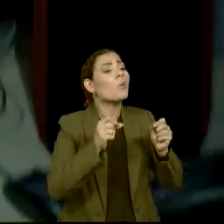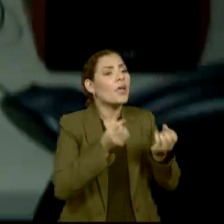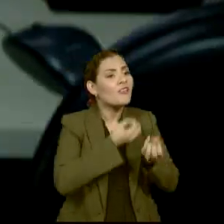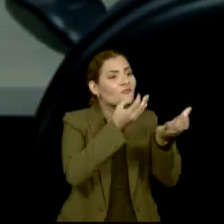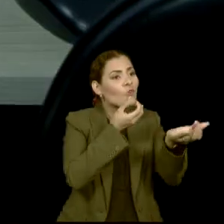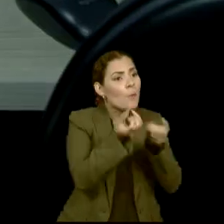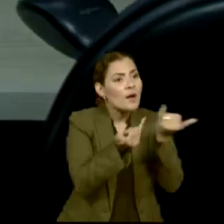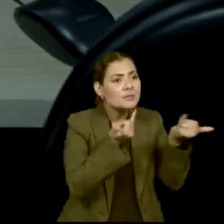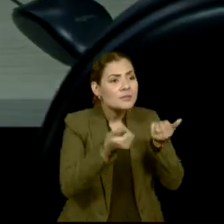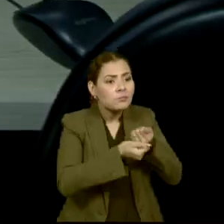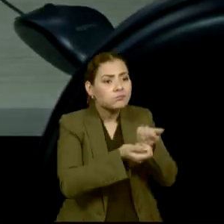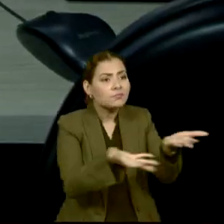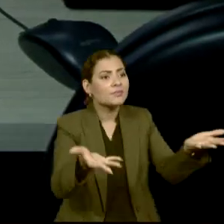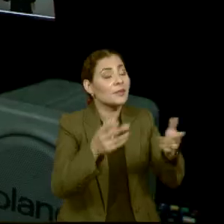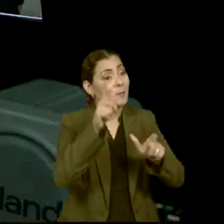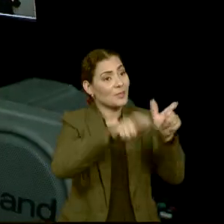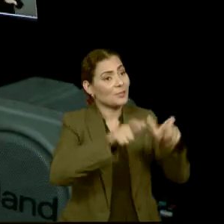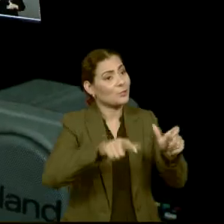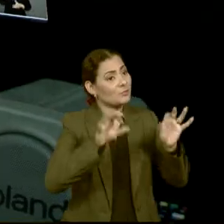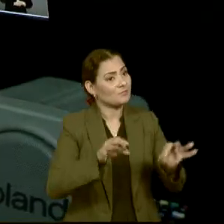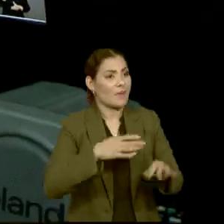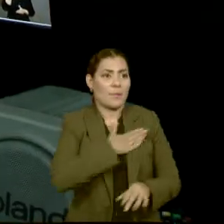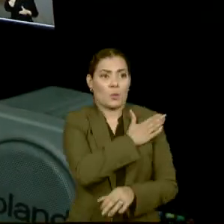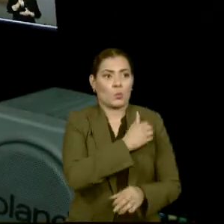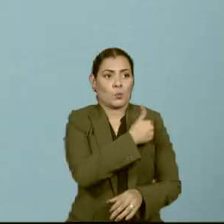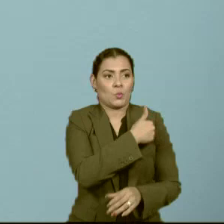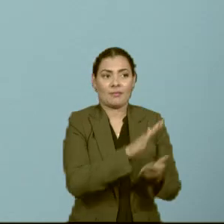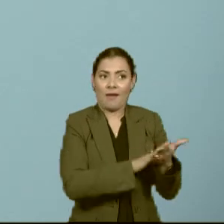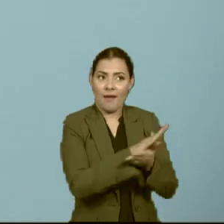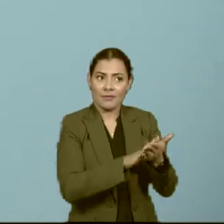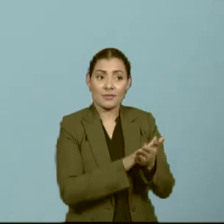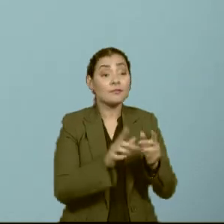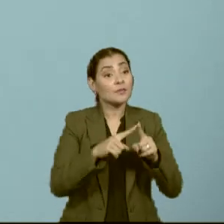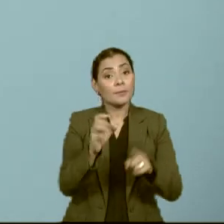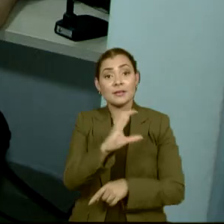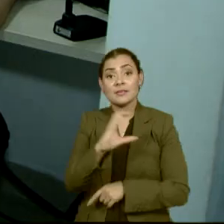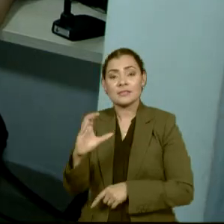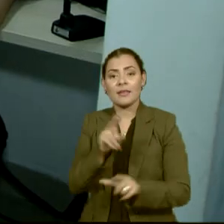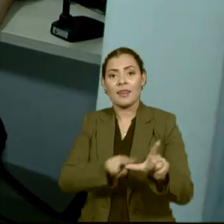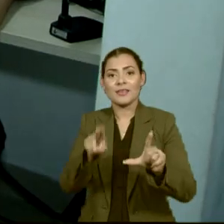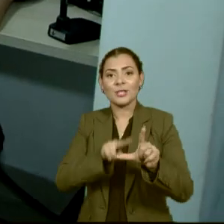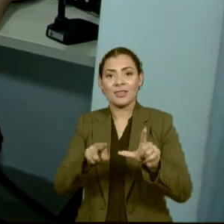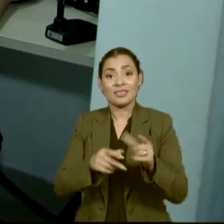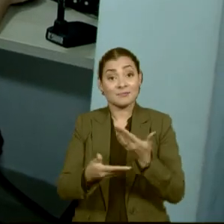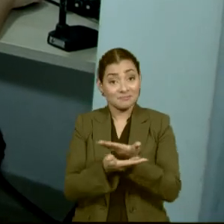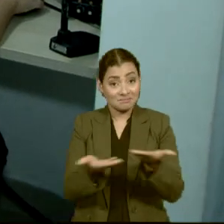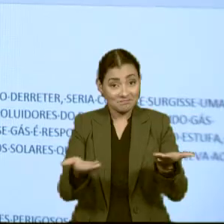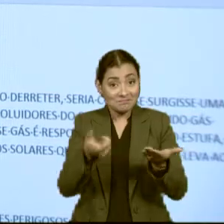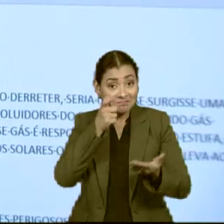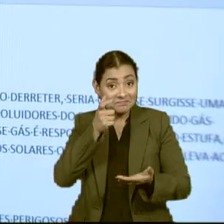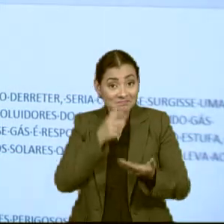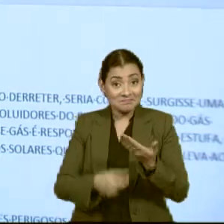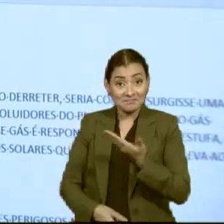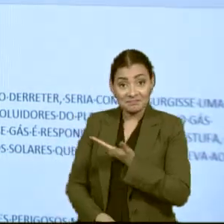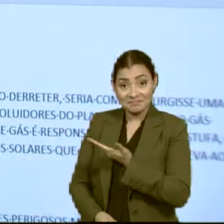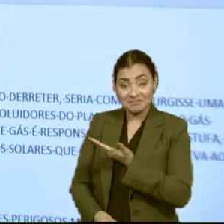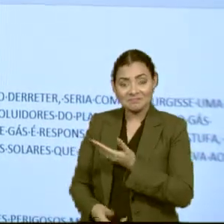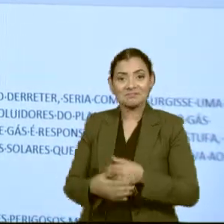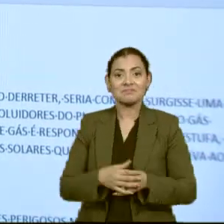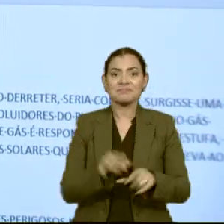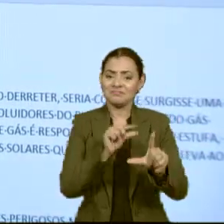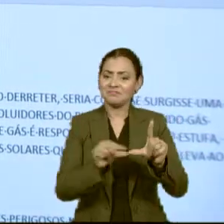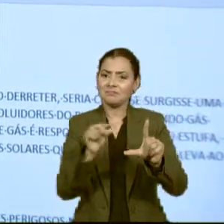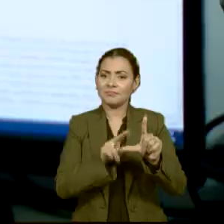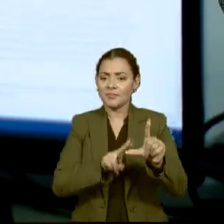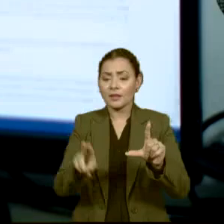acesso à informação a todas as pessoas sem discriminação. Tem lá no fim do close caption que são aquelas, como se fossem aquelas legendas, né, que passam